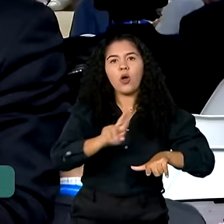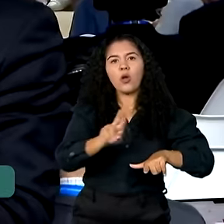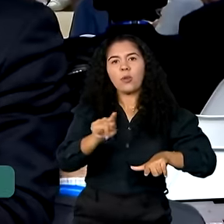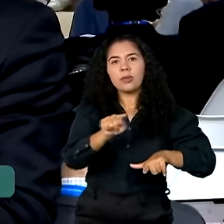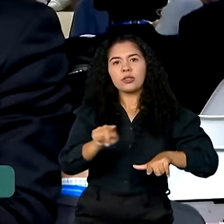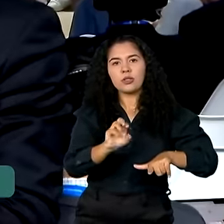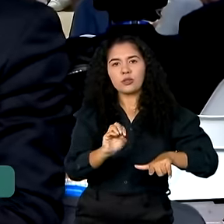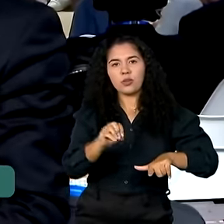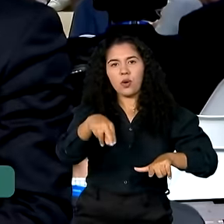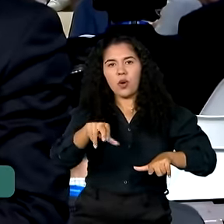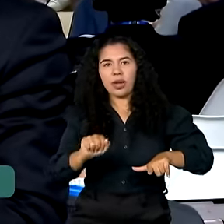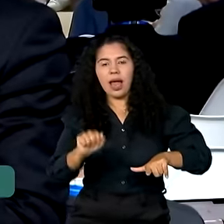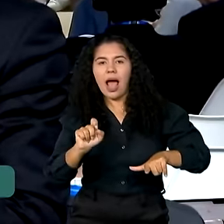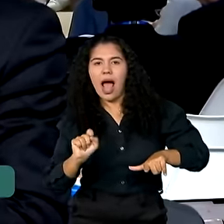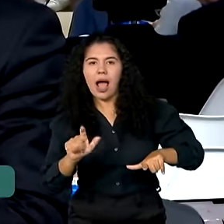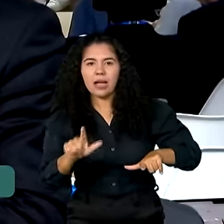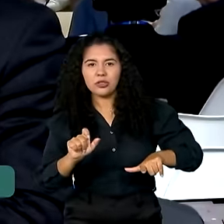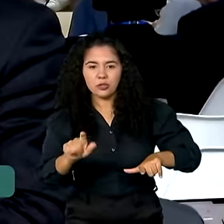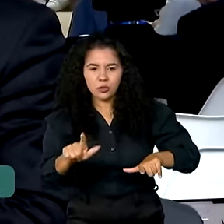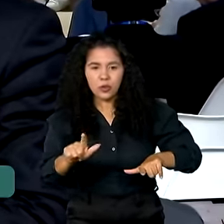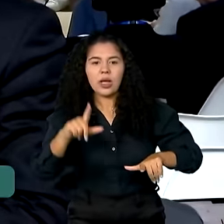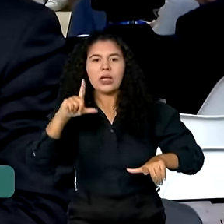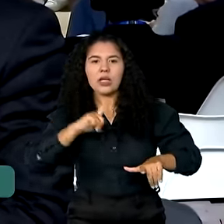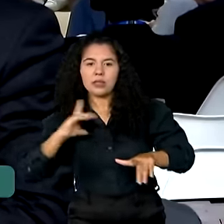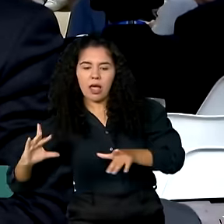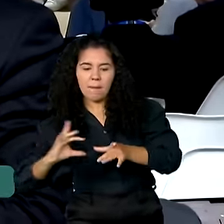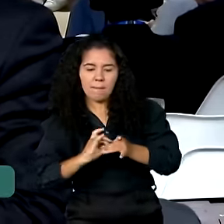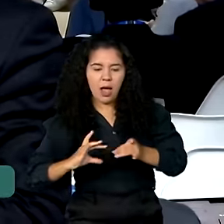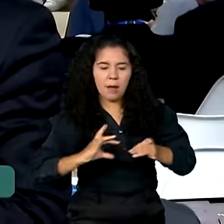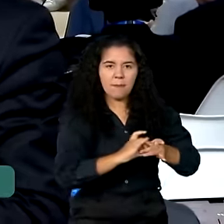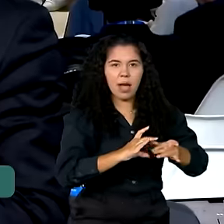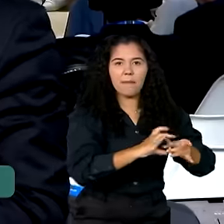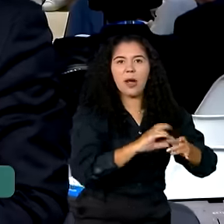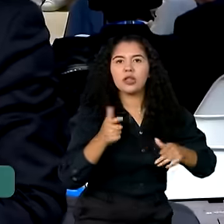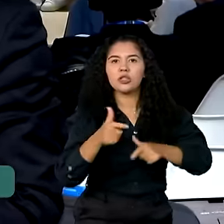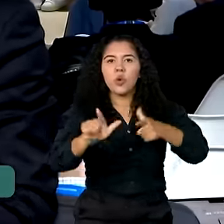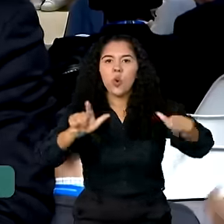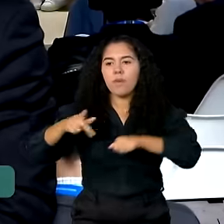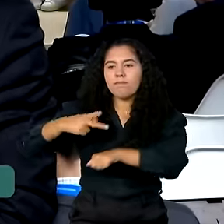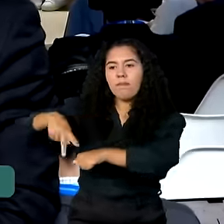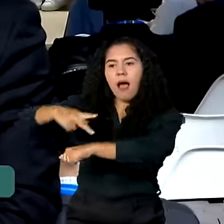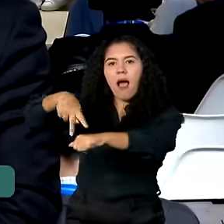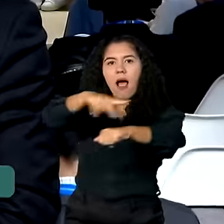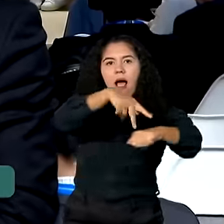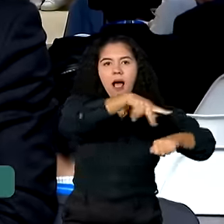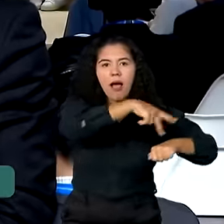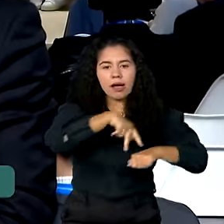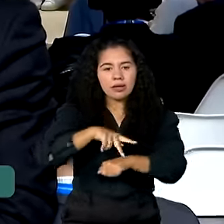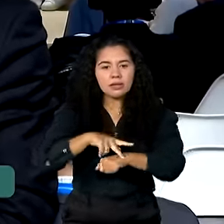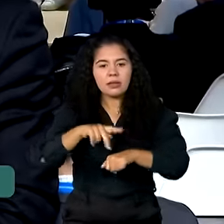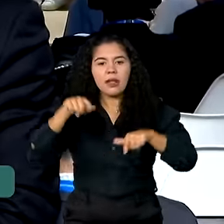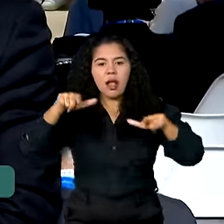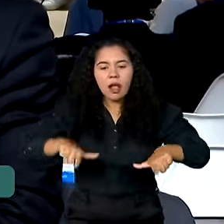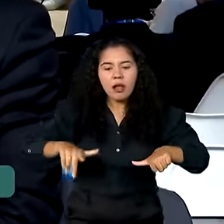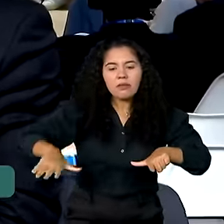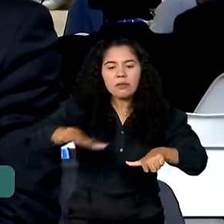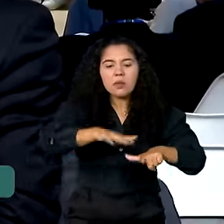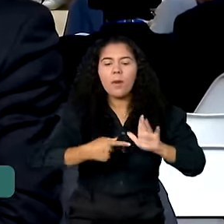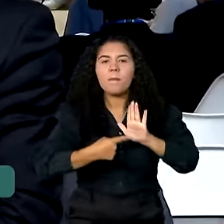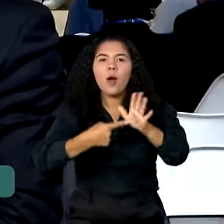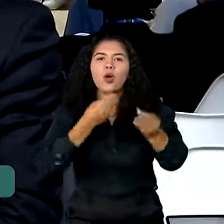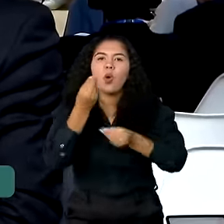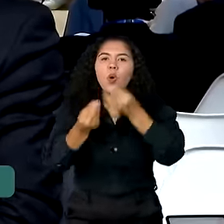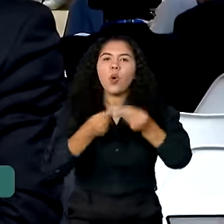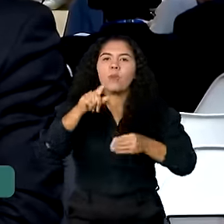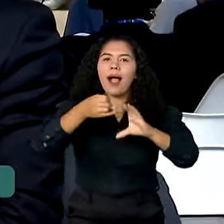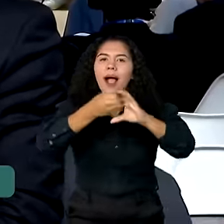e está junto com outros pavilhões de outros países e organizações e funciona como um pedacinho do nosso país